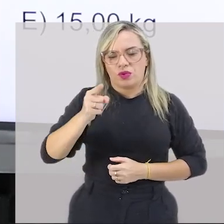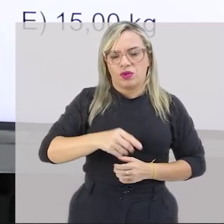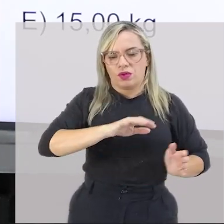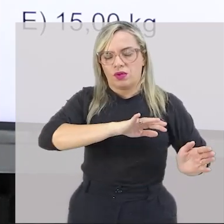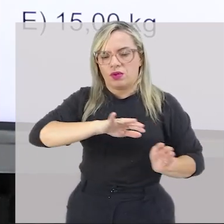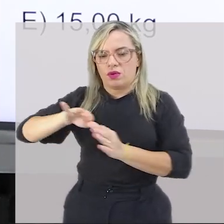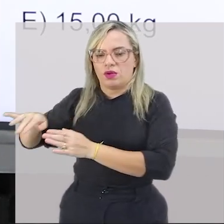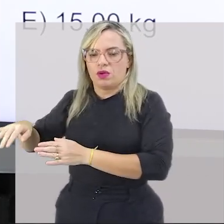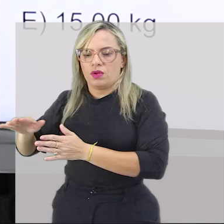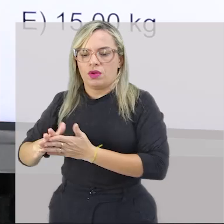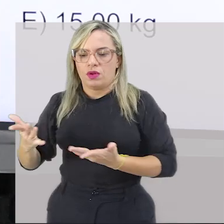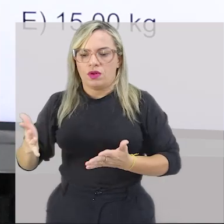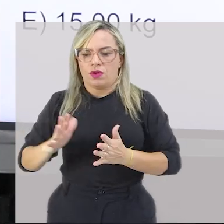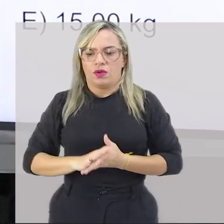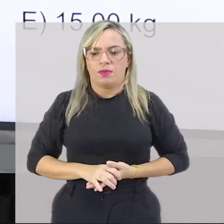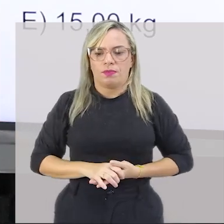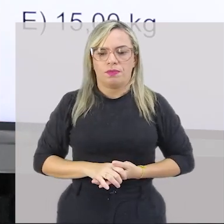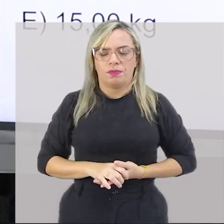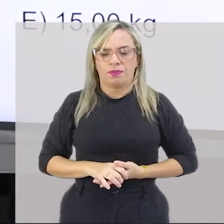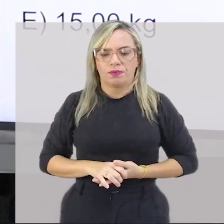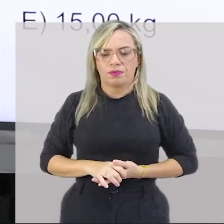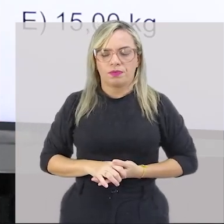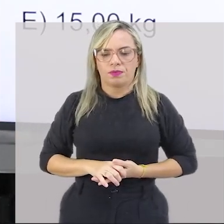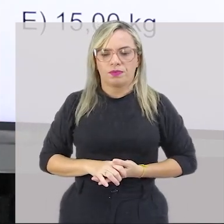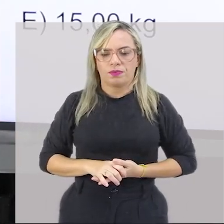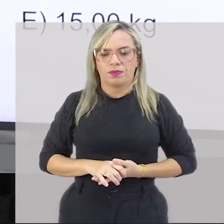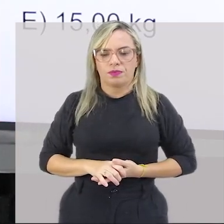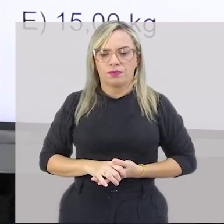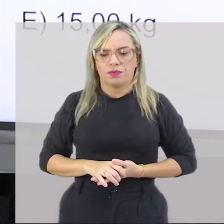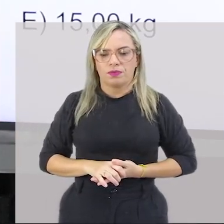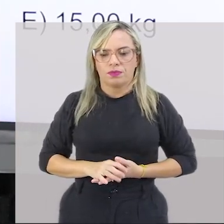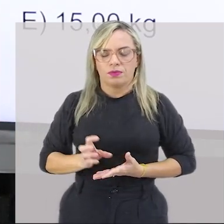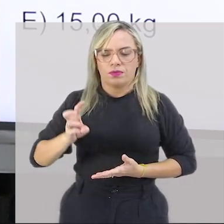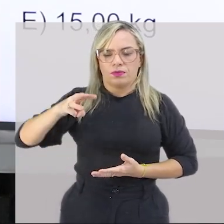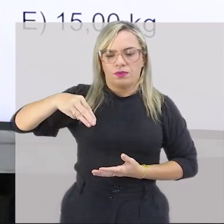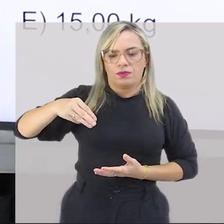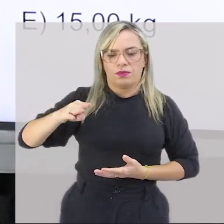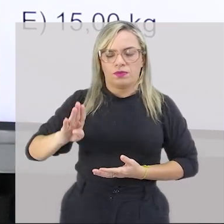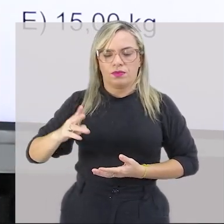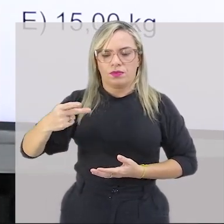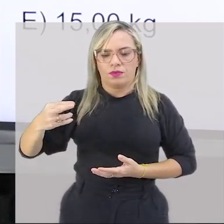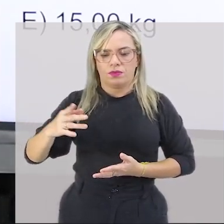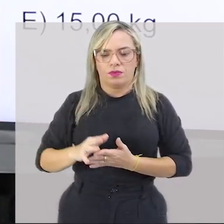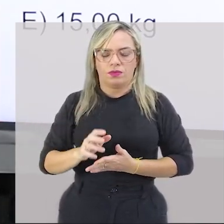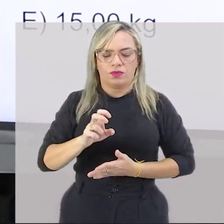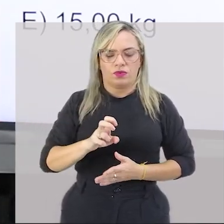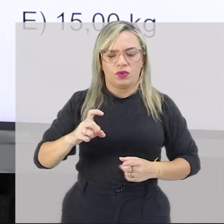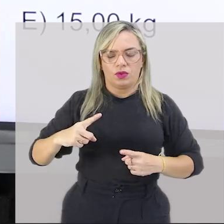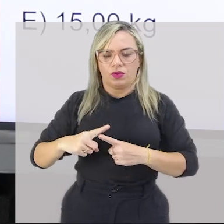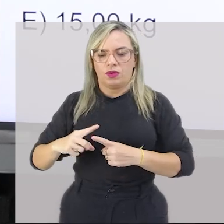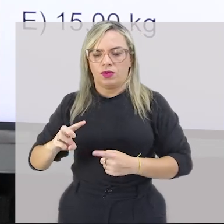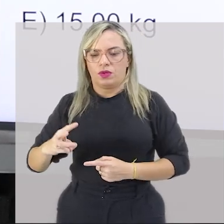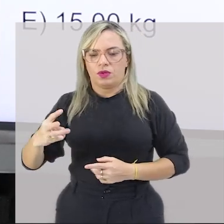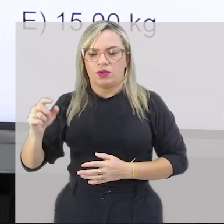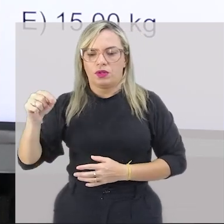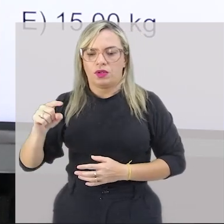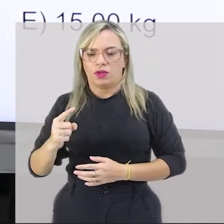assim, ó, terminando aqui, massa da barra vai ser igual, ó, 5 vezes 3,